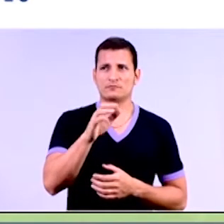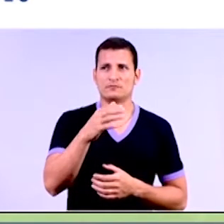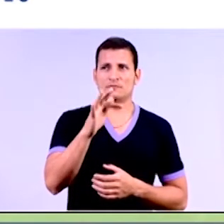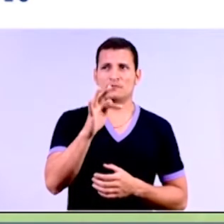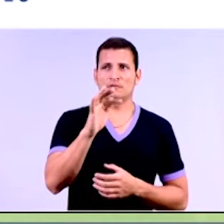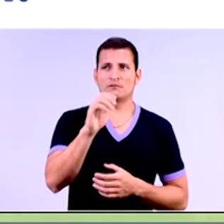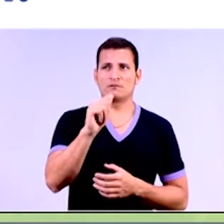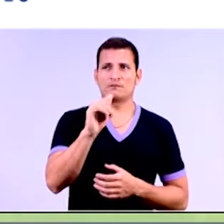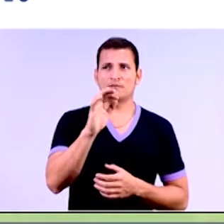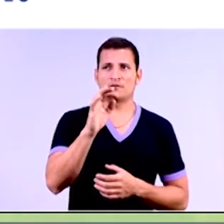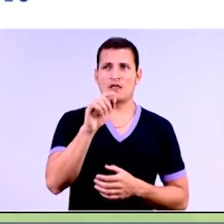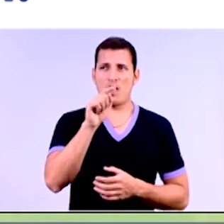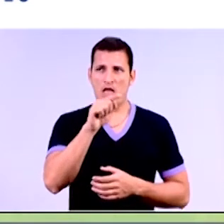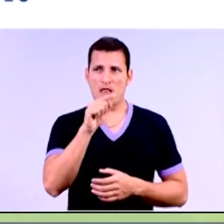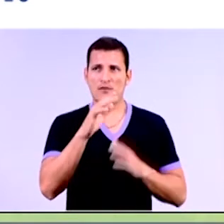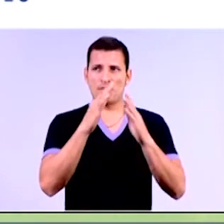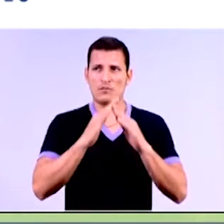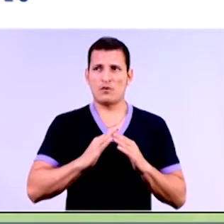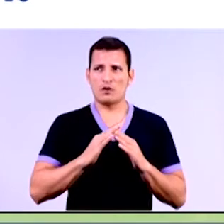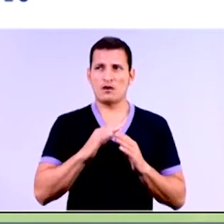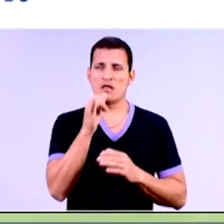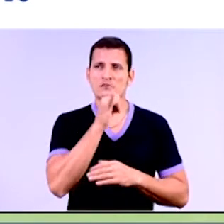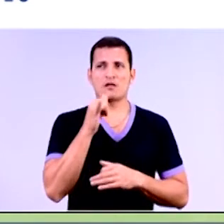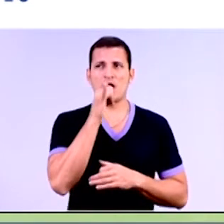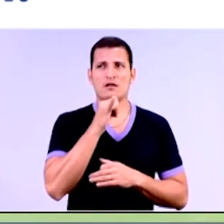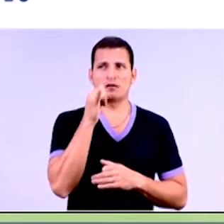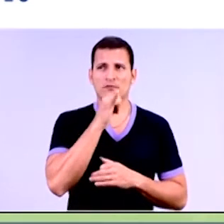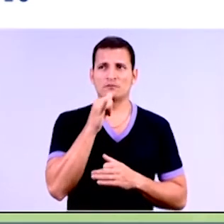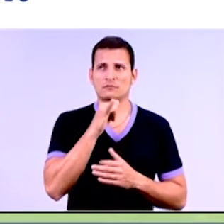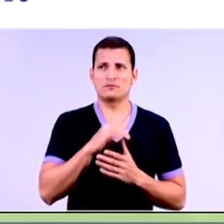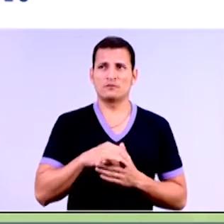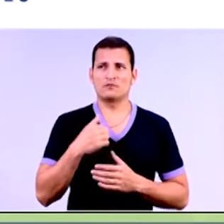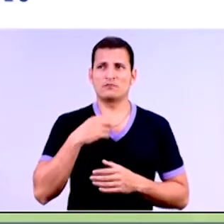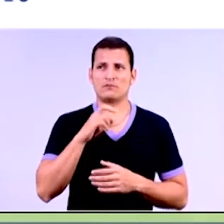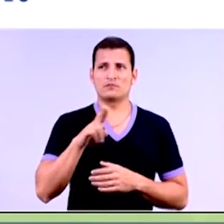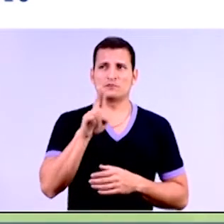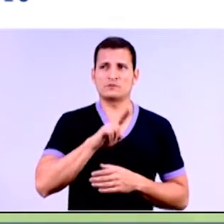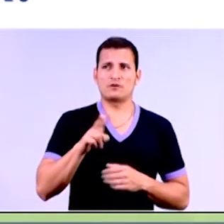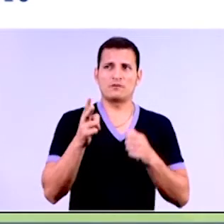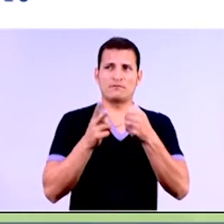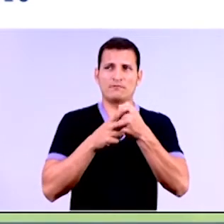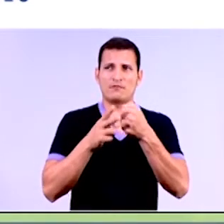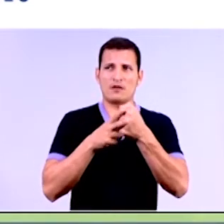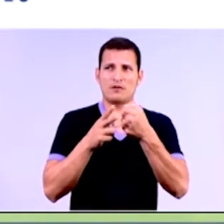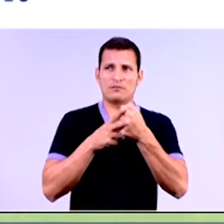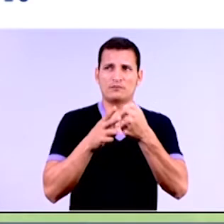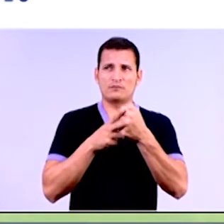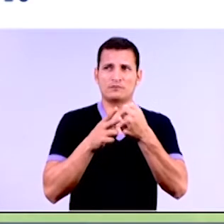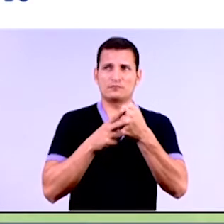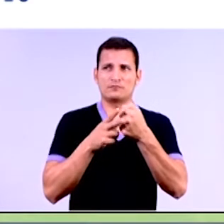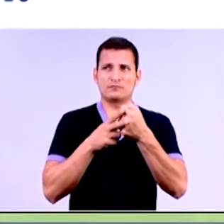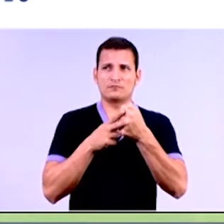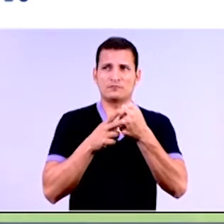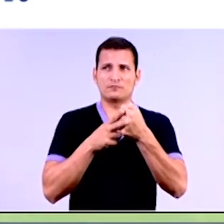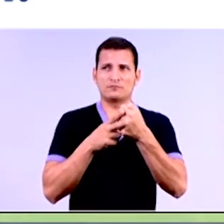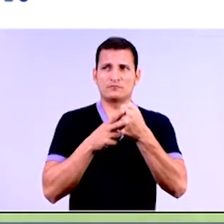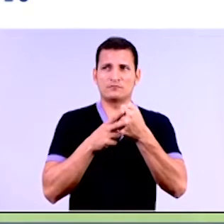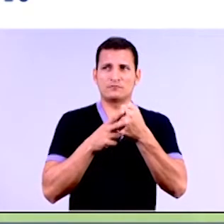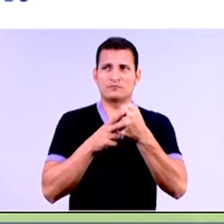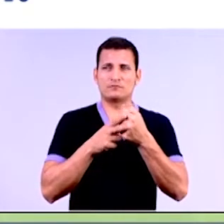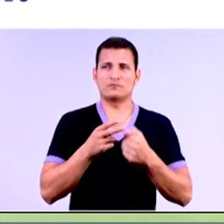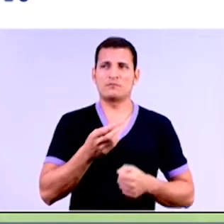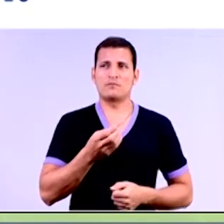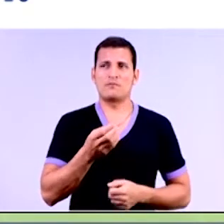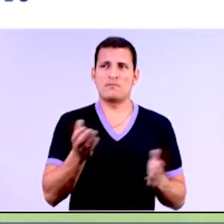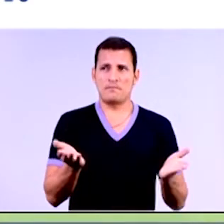Itália. É uma situação permanente, eu vou usar o verbo no presente. Ações habituais, ou seja, coisa que eu faço